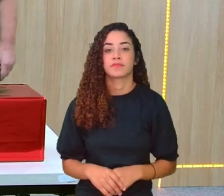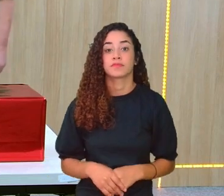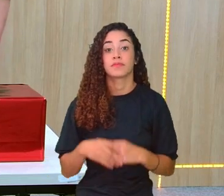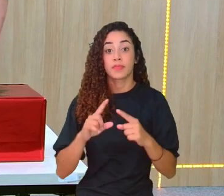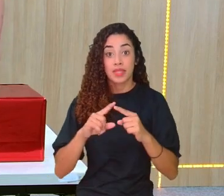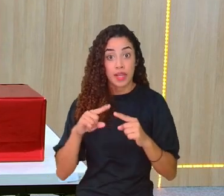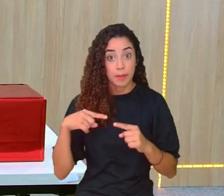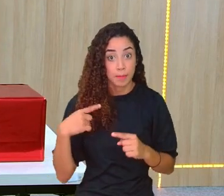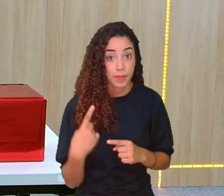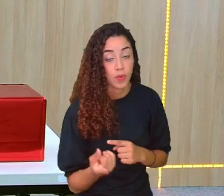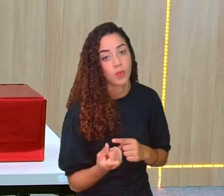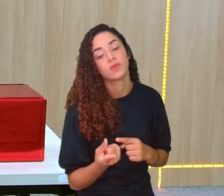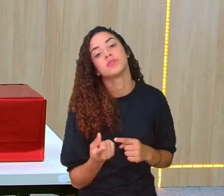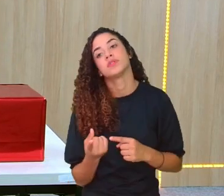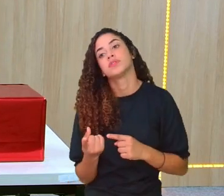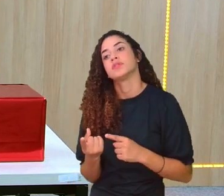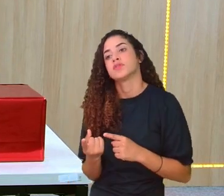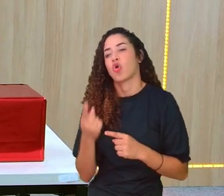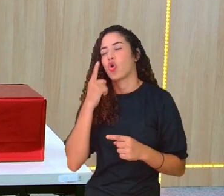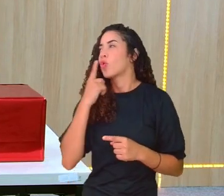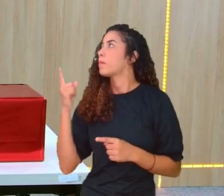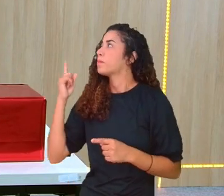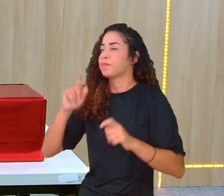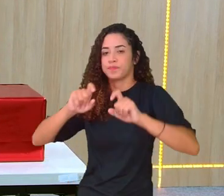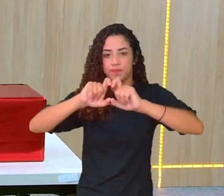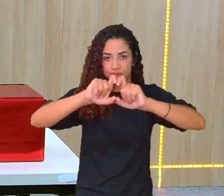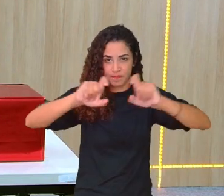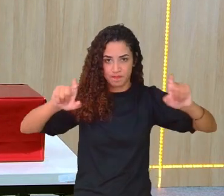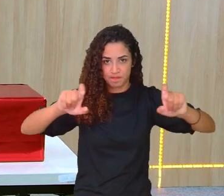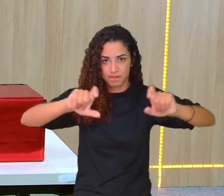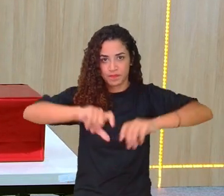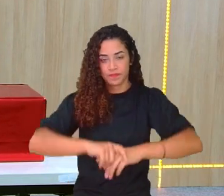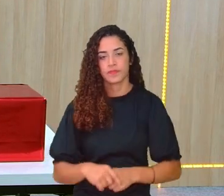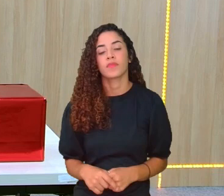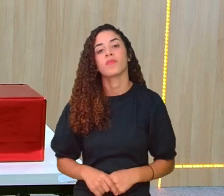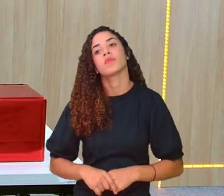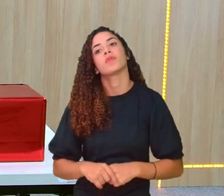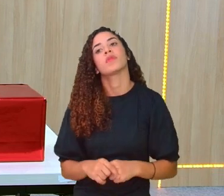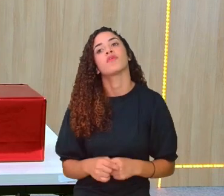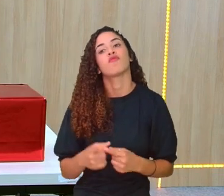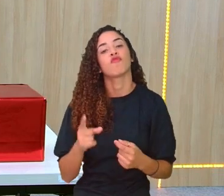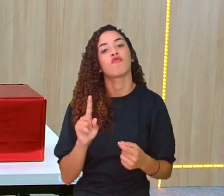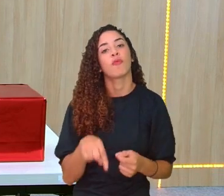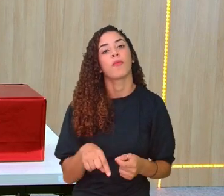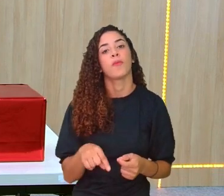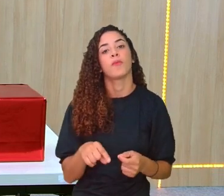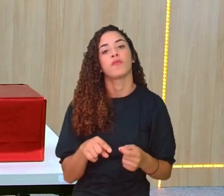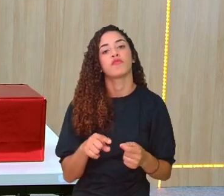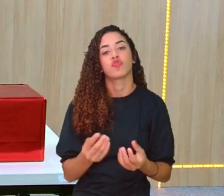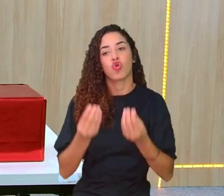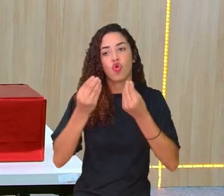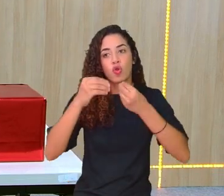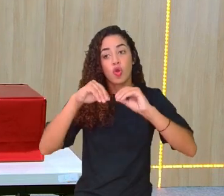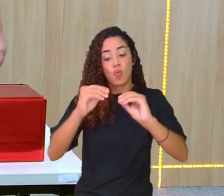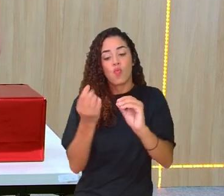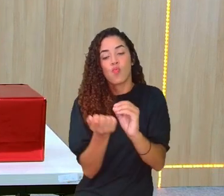Feito isso, que é esse primeiro aqui, eu vou pegar a quantidade